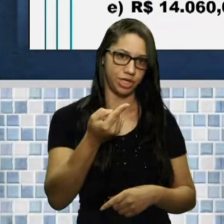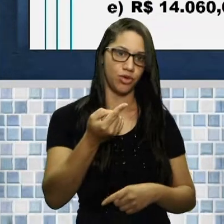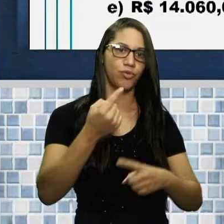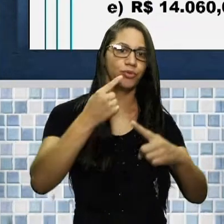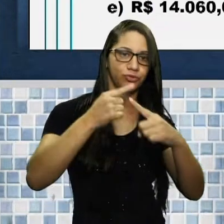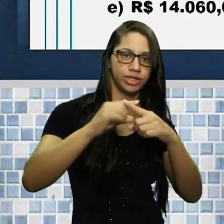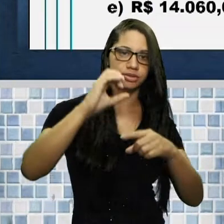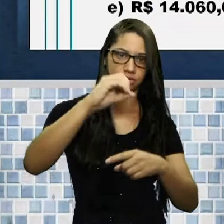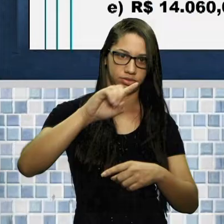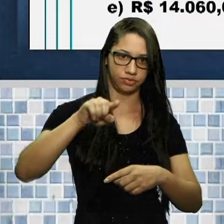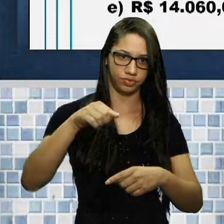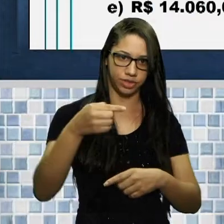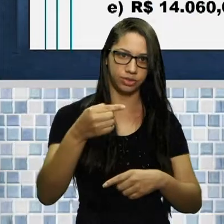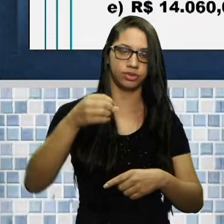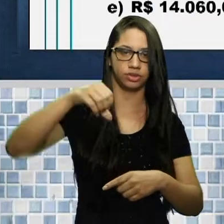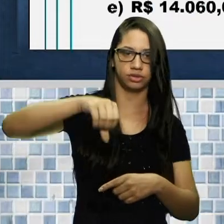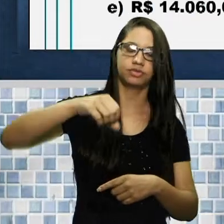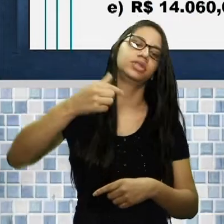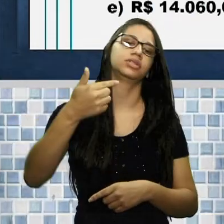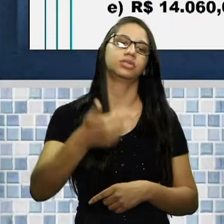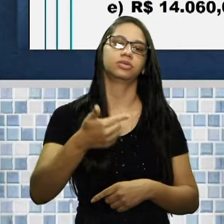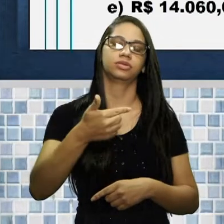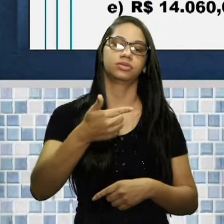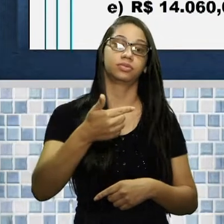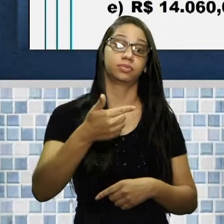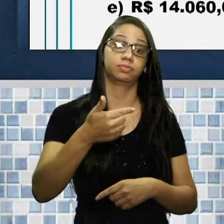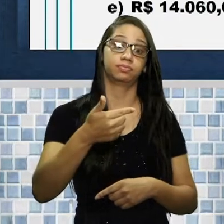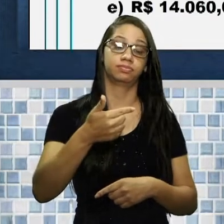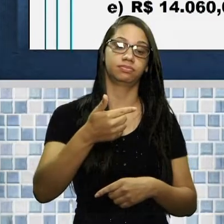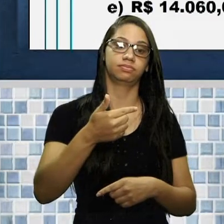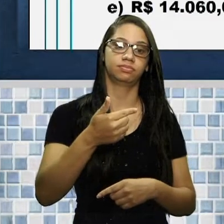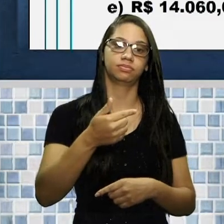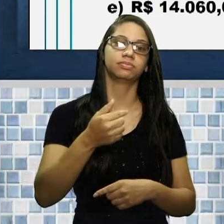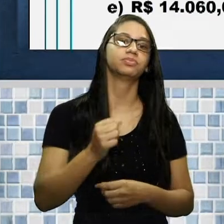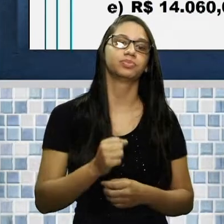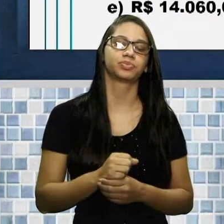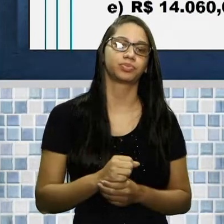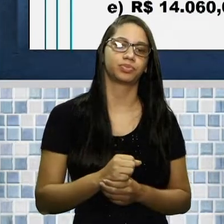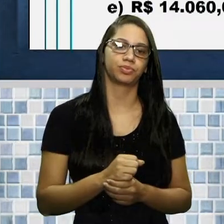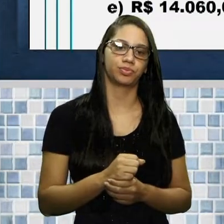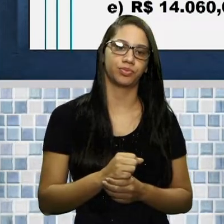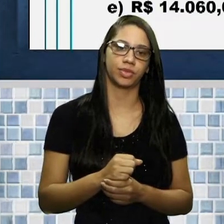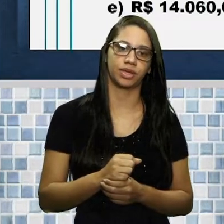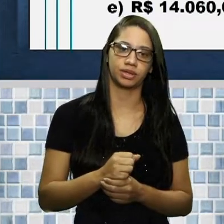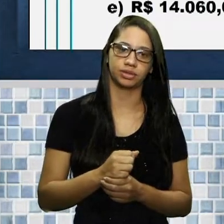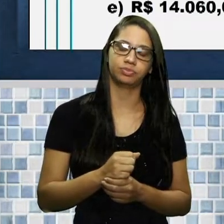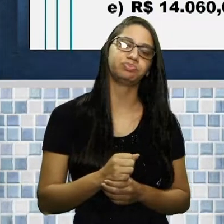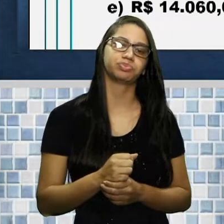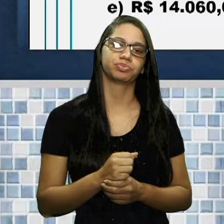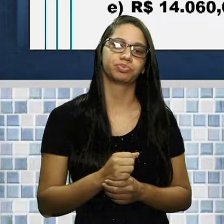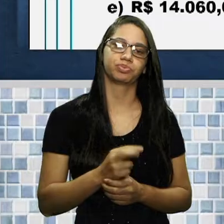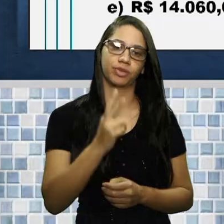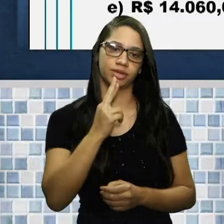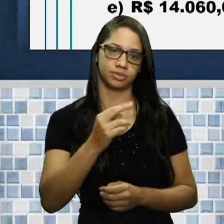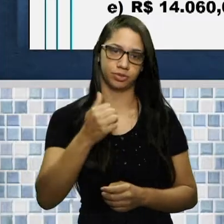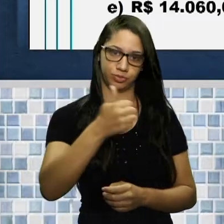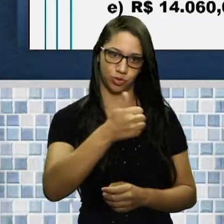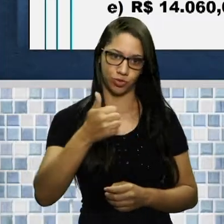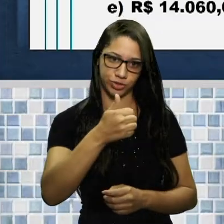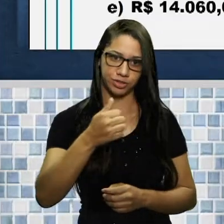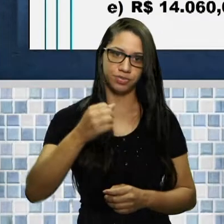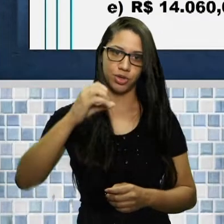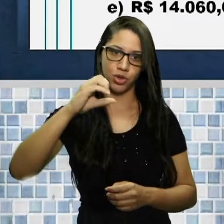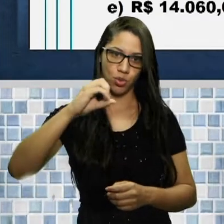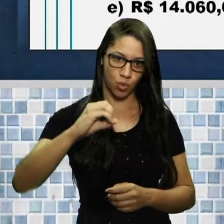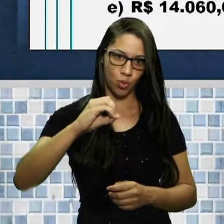mil vezes 0,92. Nós vamos encontrar o valor de desconto, que chegou a